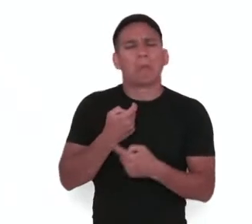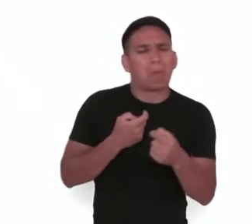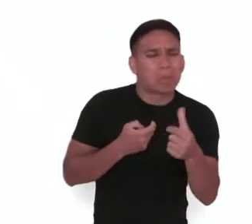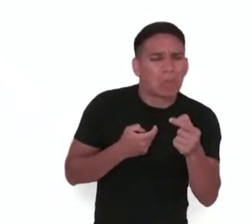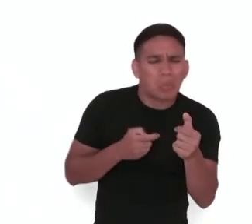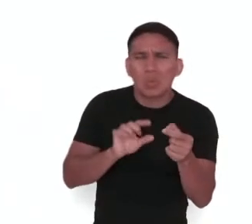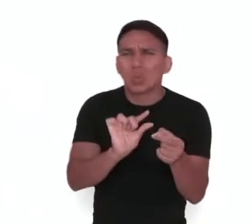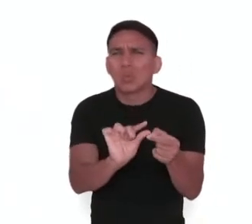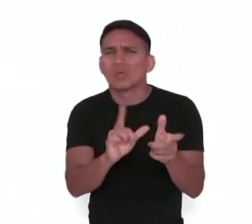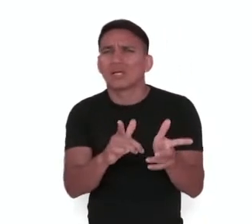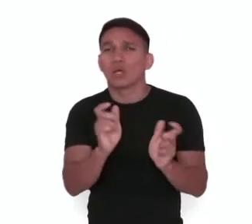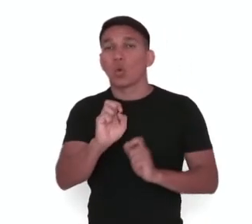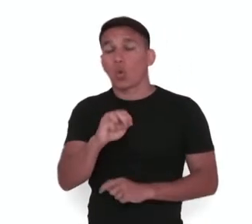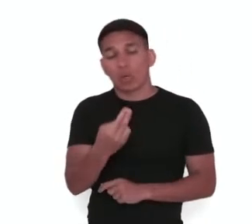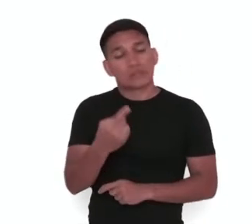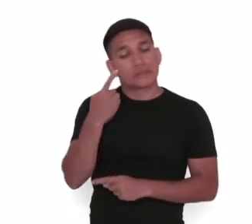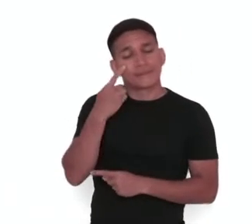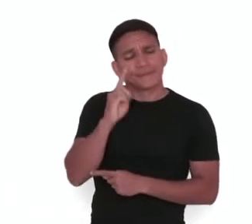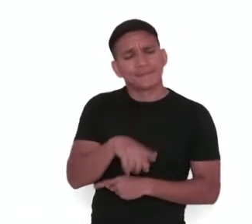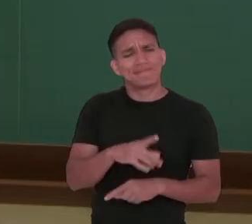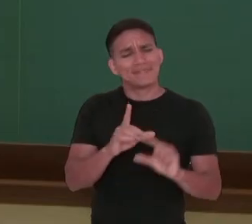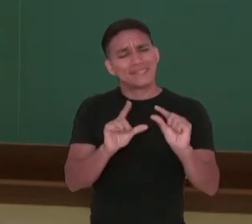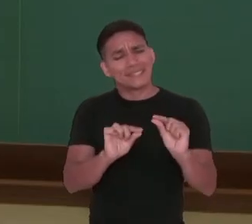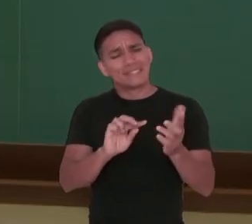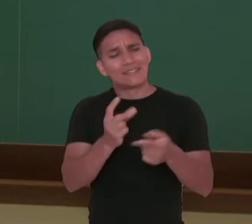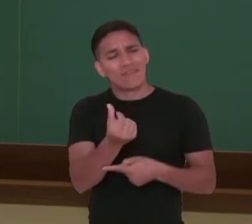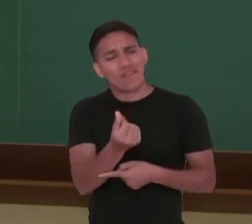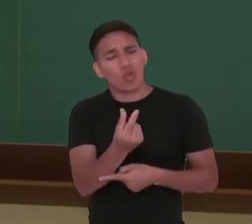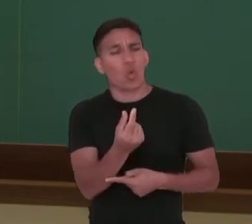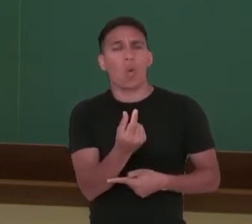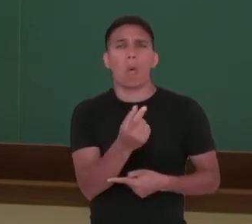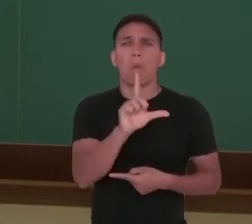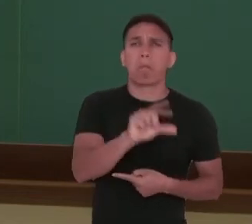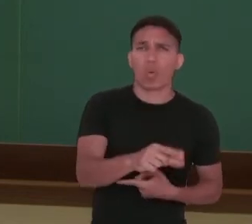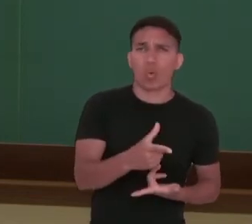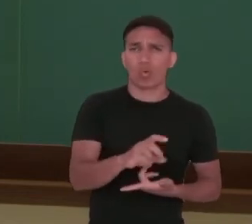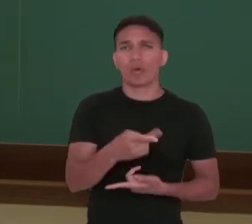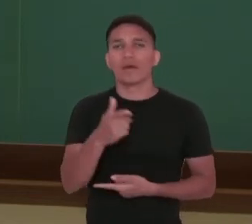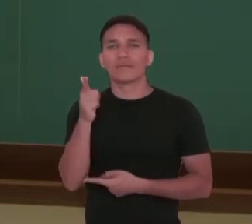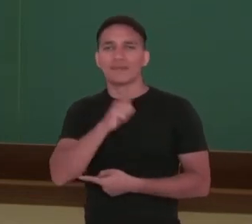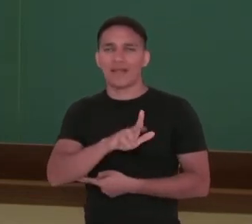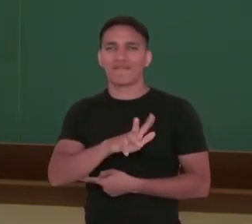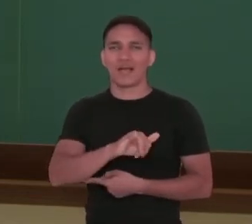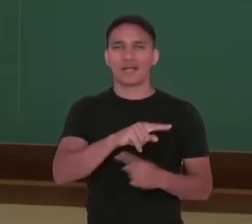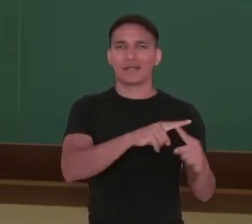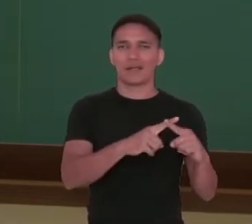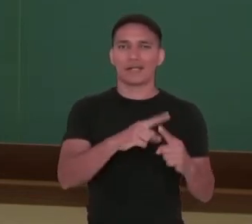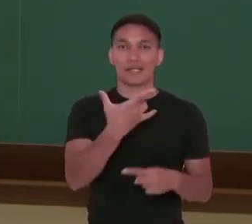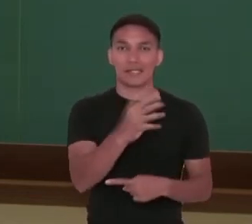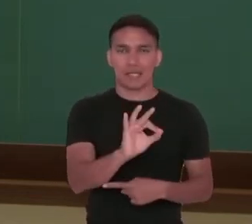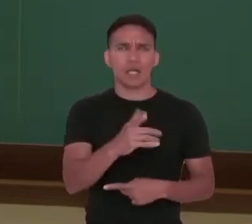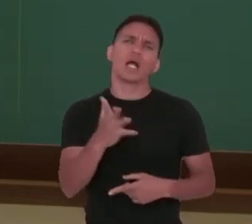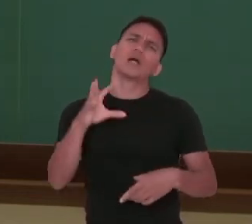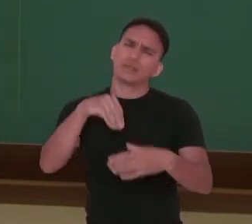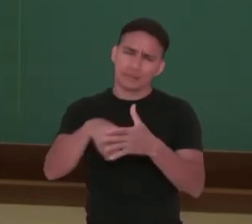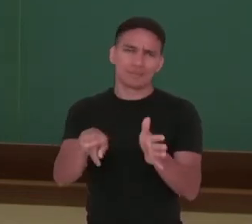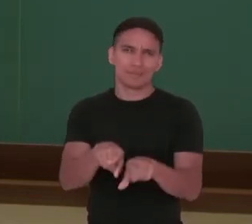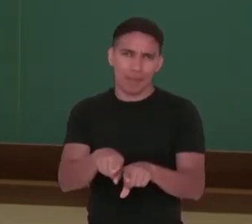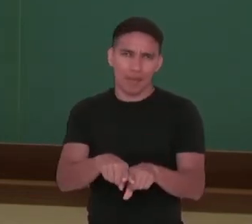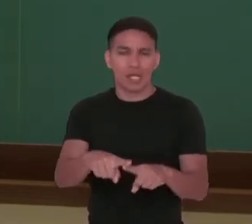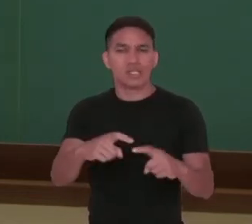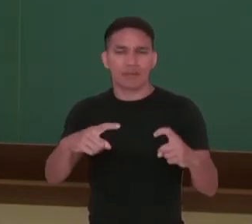ele vai estar escrito com uma potência de base 10. Né? Ainda, pessoal, né? Dentro da ciência, não só no